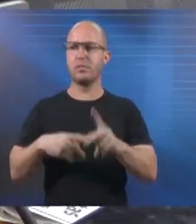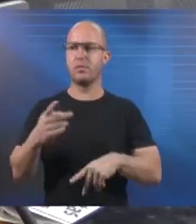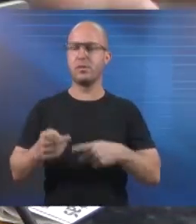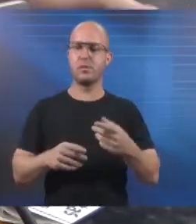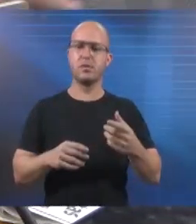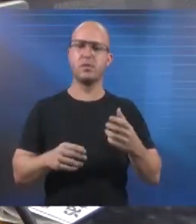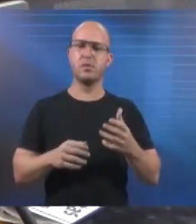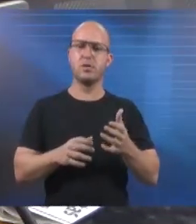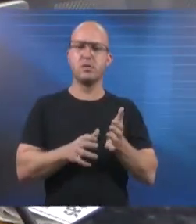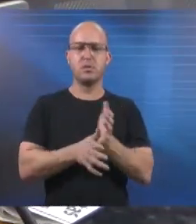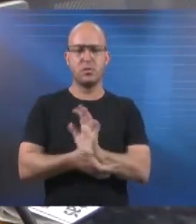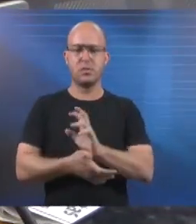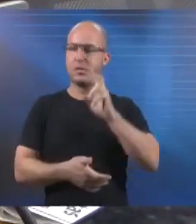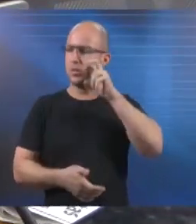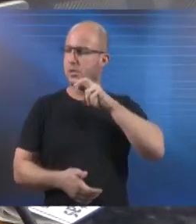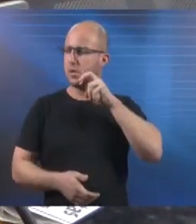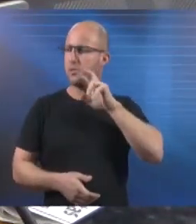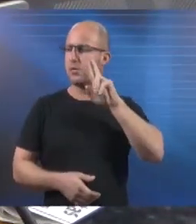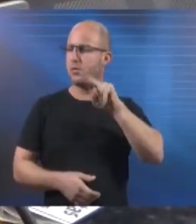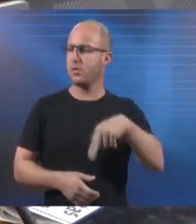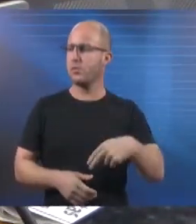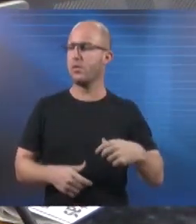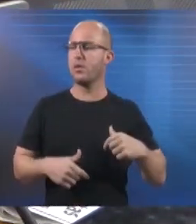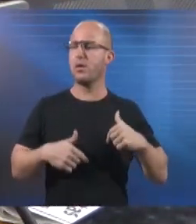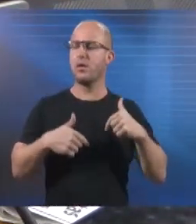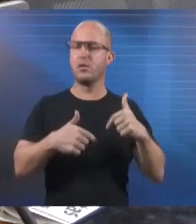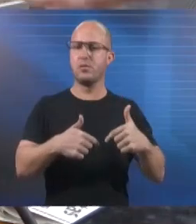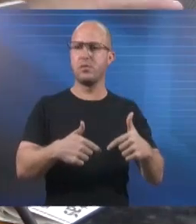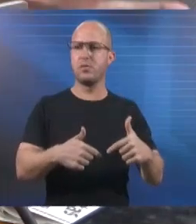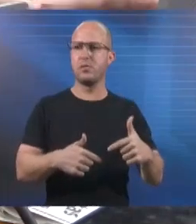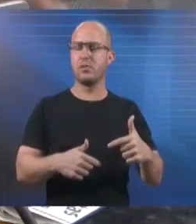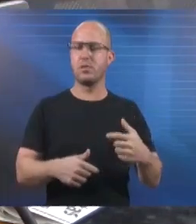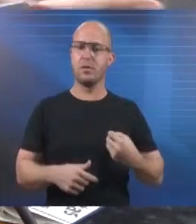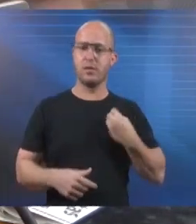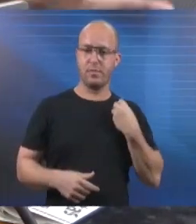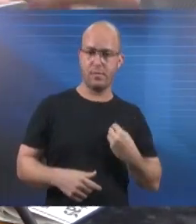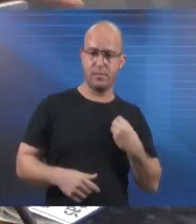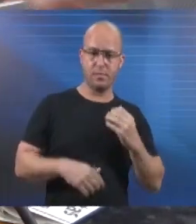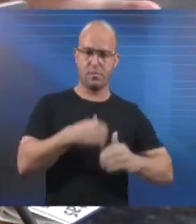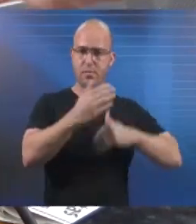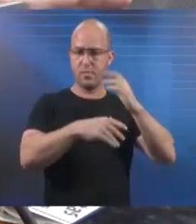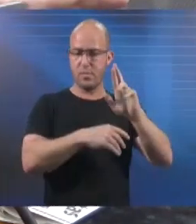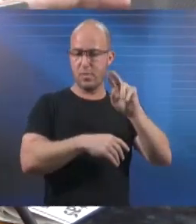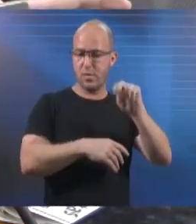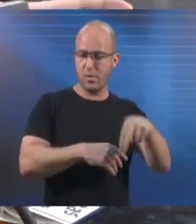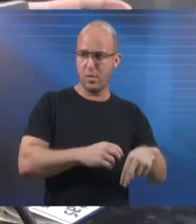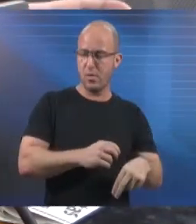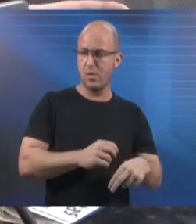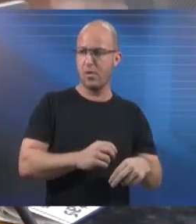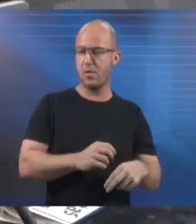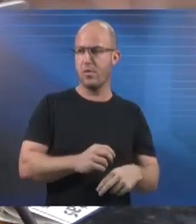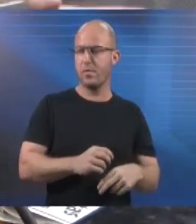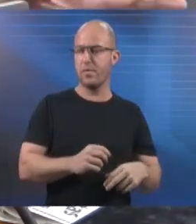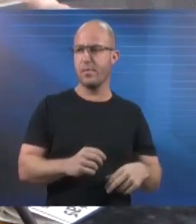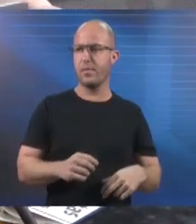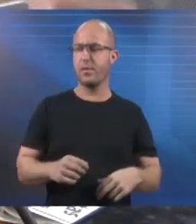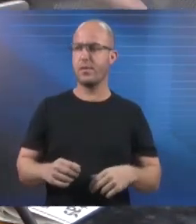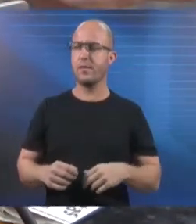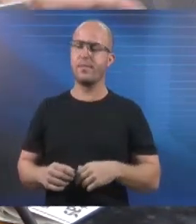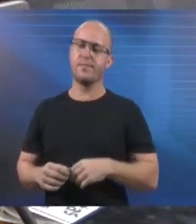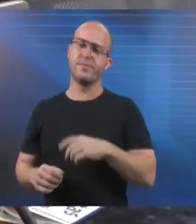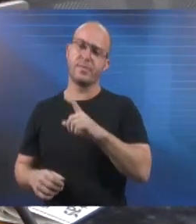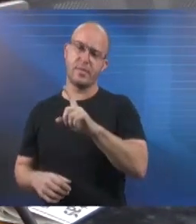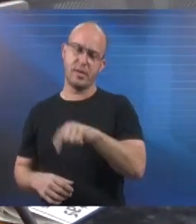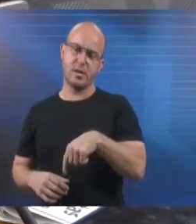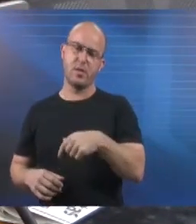destruir Natal e Rio Grande do Norte a luta é entre a sobrevivência o desenvolvimento do Rio Grande do Norte e a sanha de